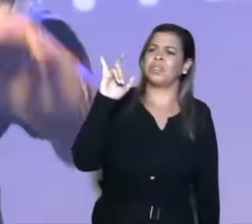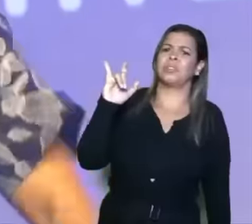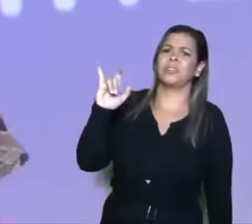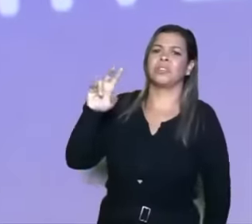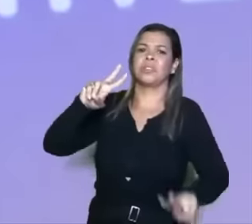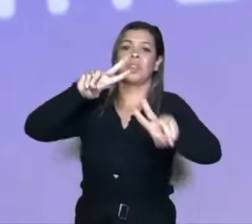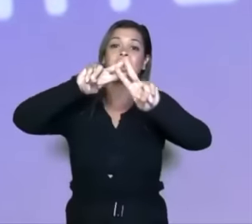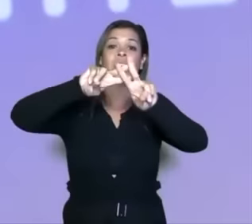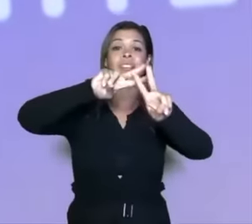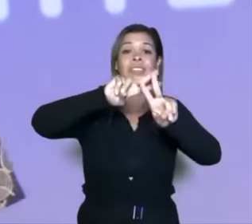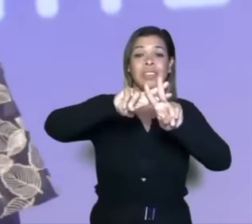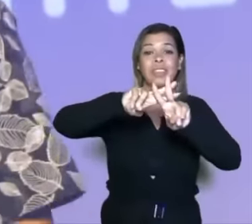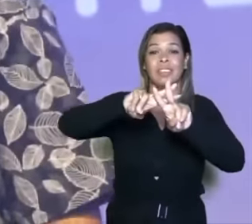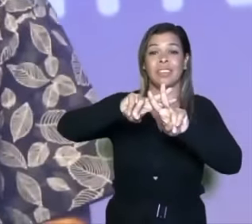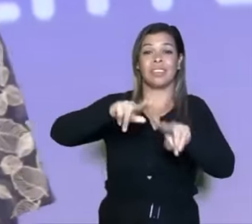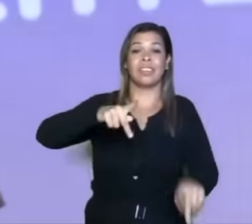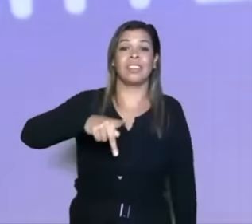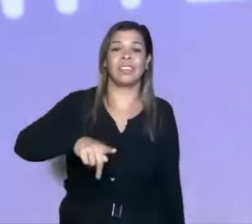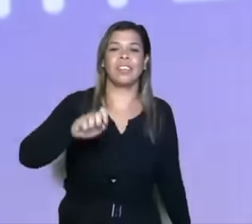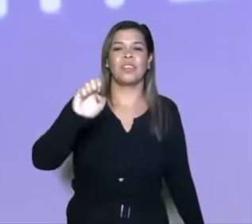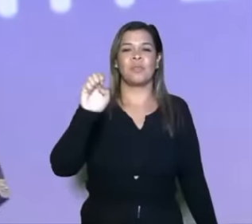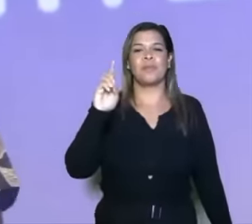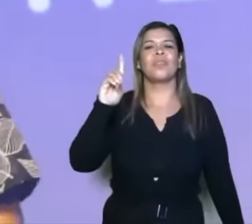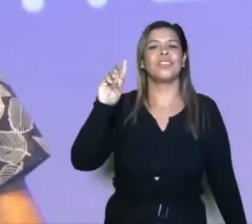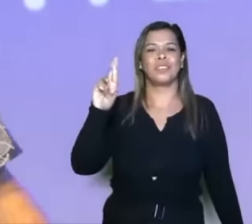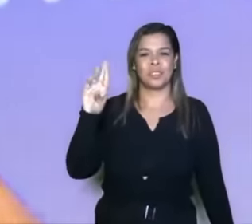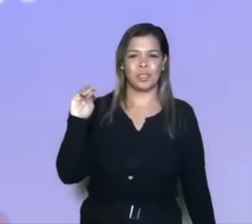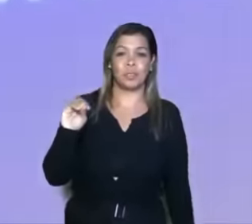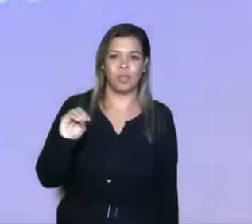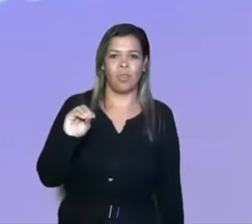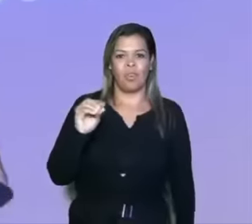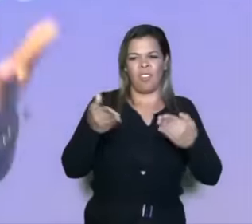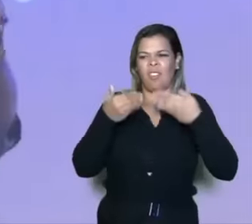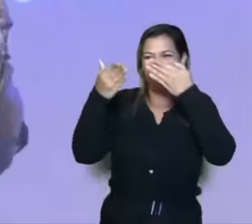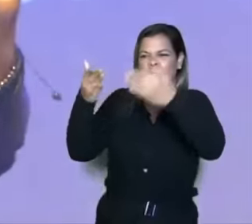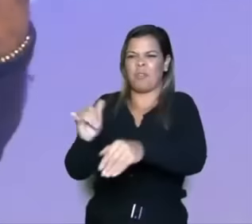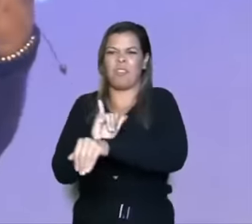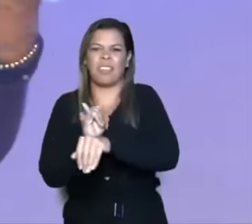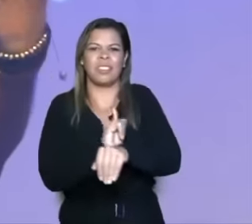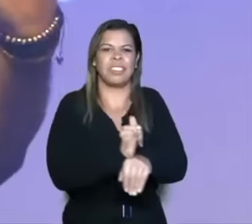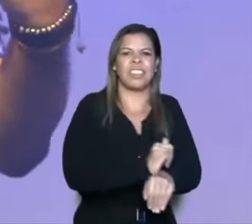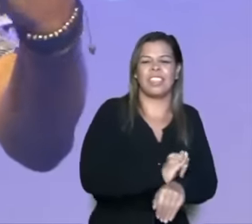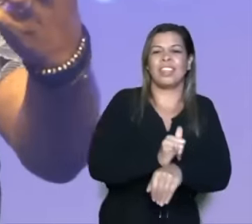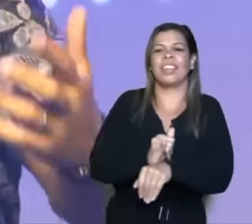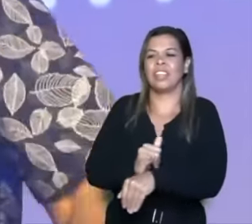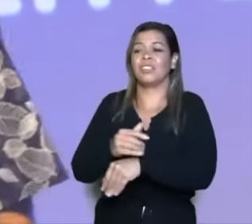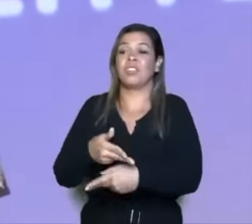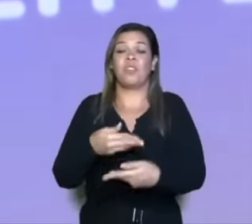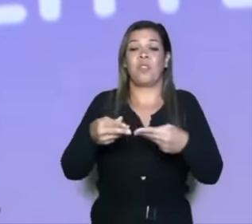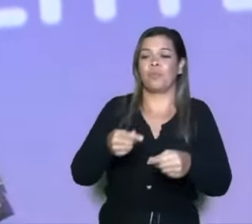Pedro. Que doideira. Vamos invadir a internet, essa rede. Vamos pescar com